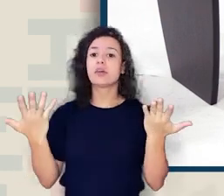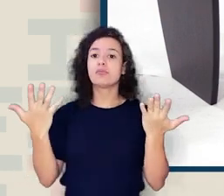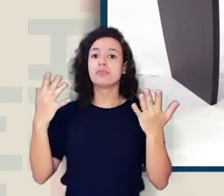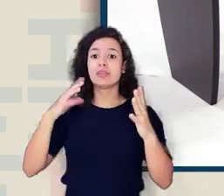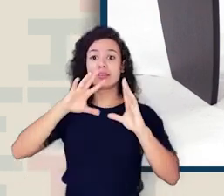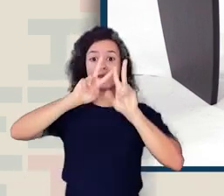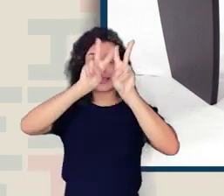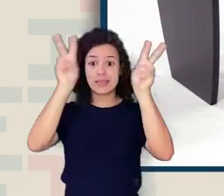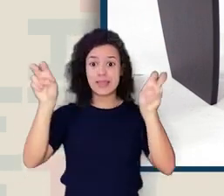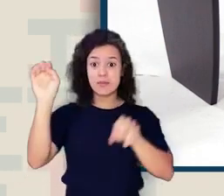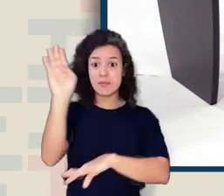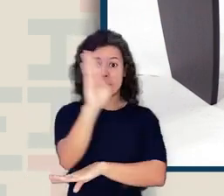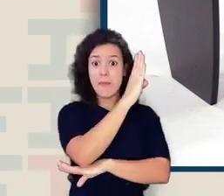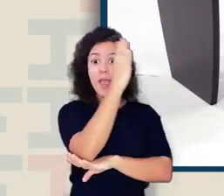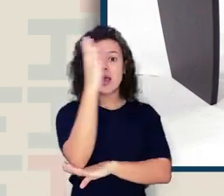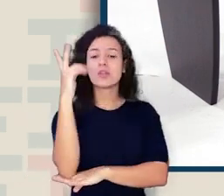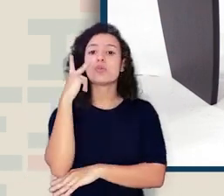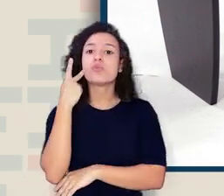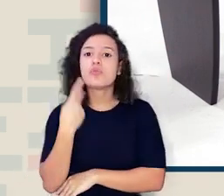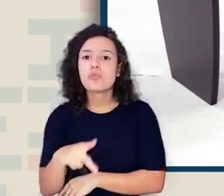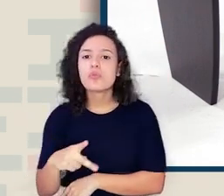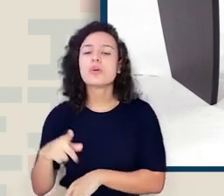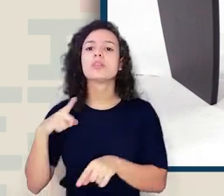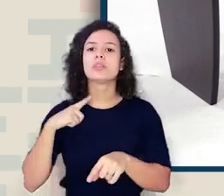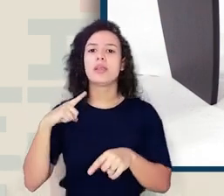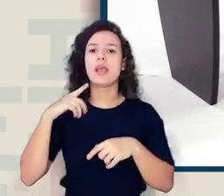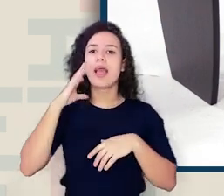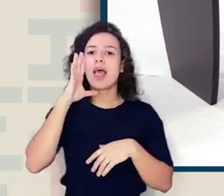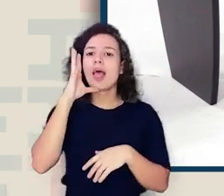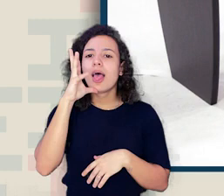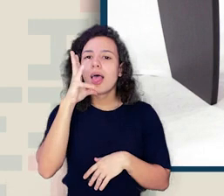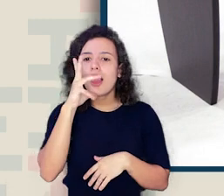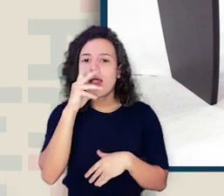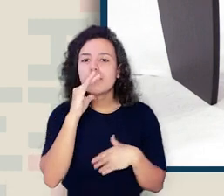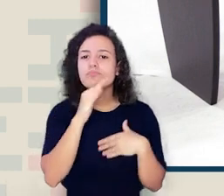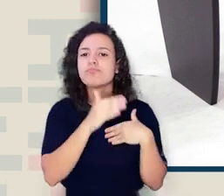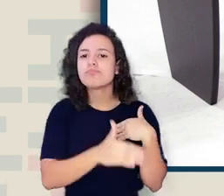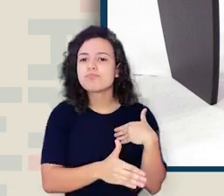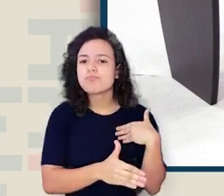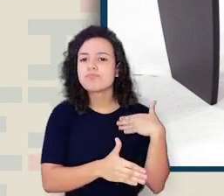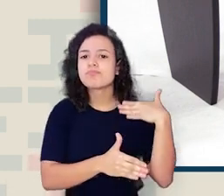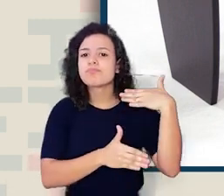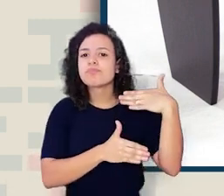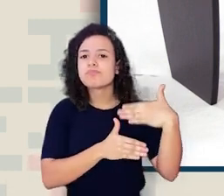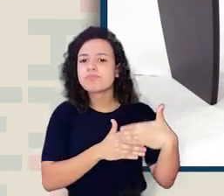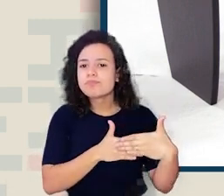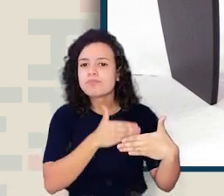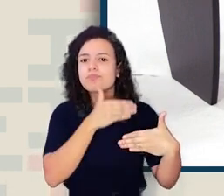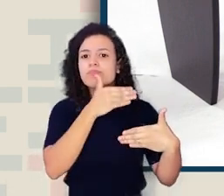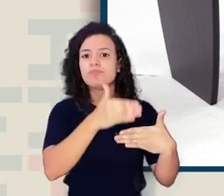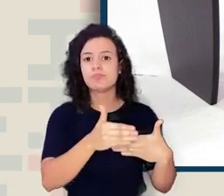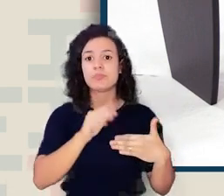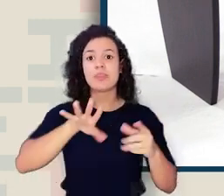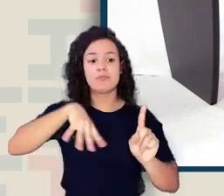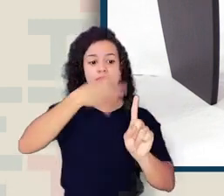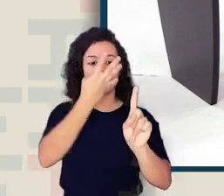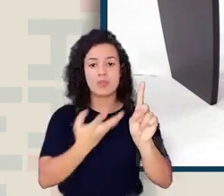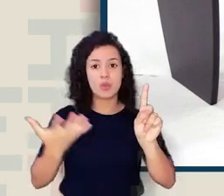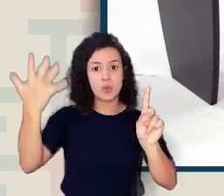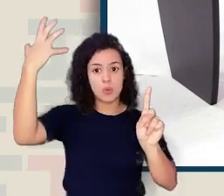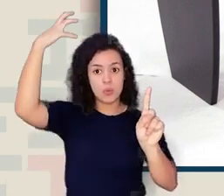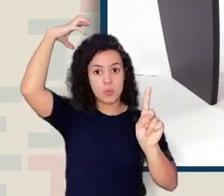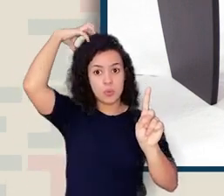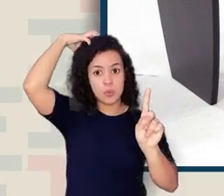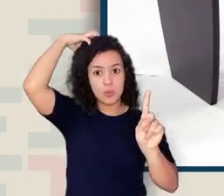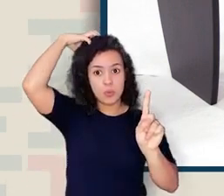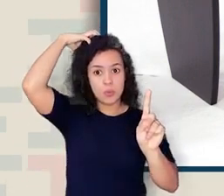falar do nosso maracatu cearense, nós vamos estar falando de um andamento lento que se refere a um momento de